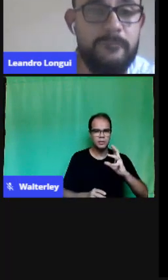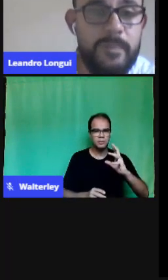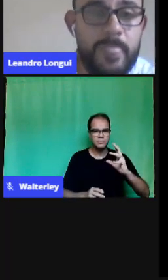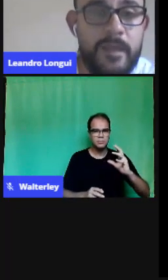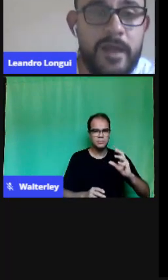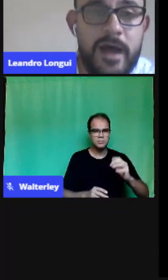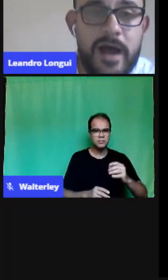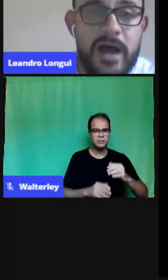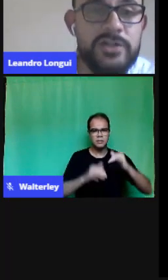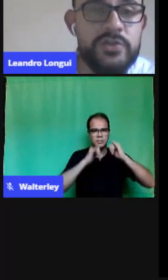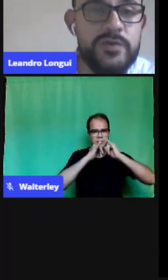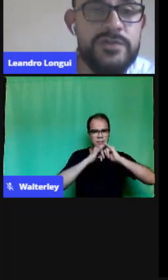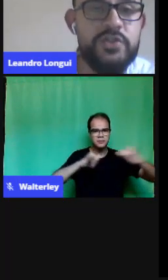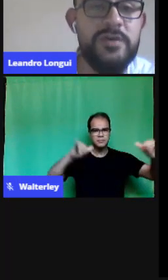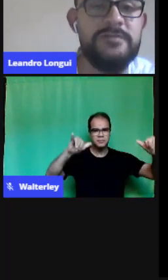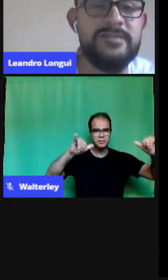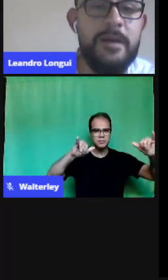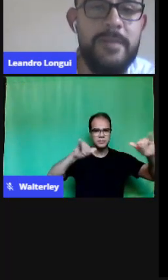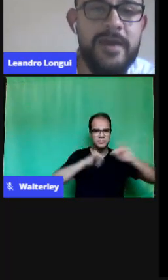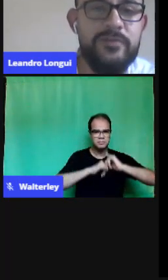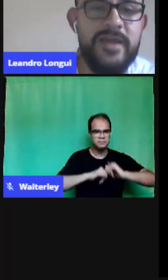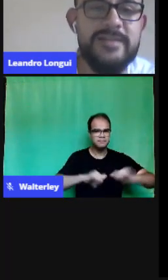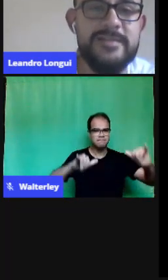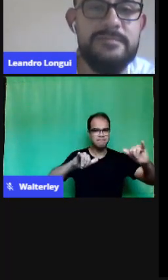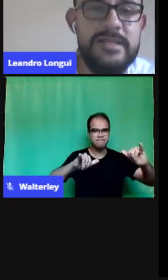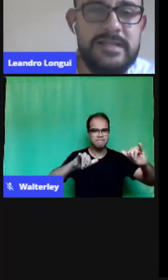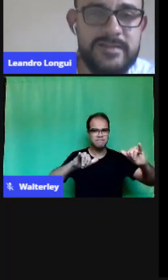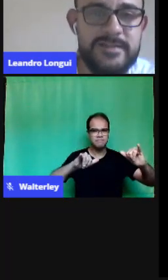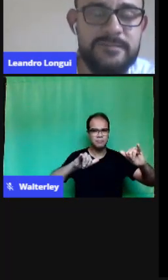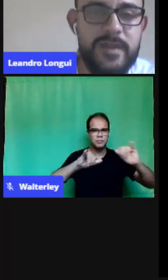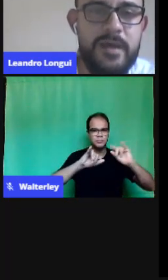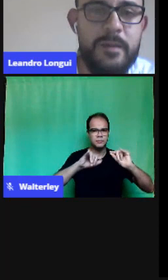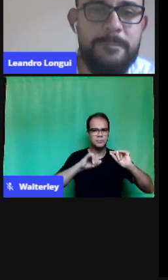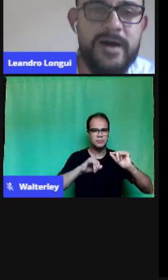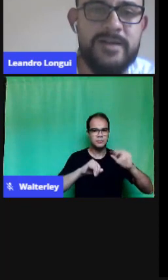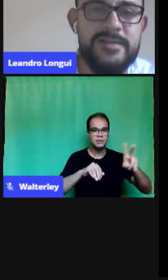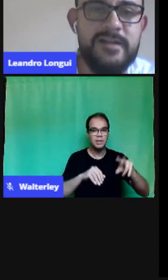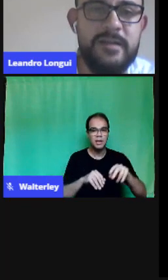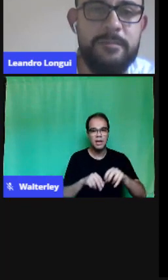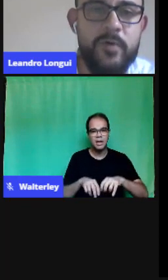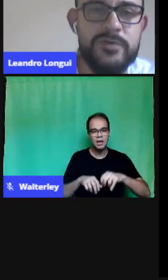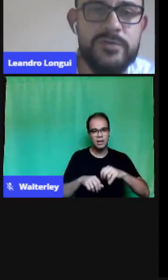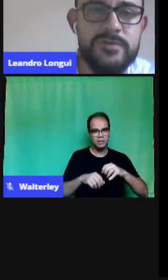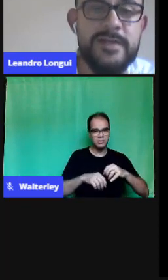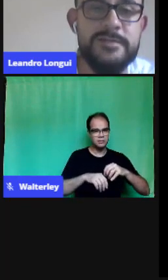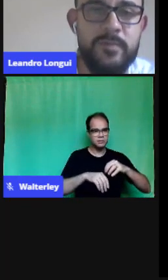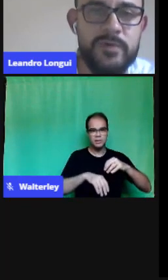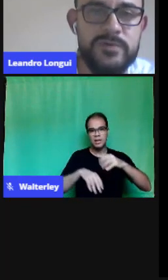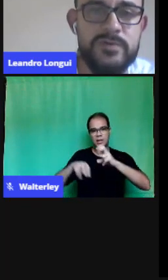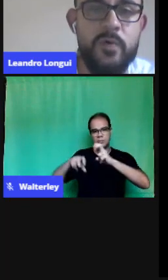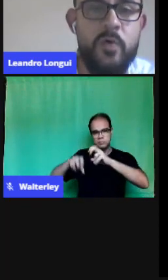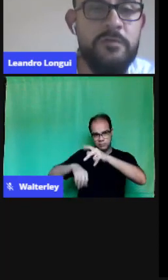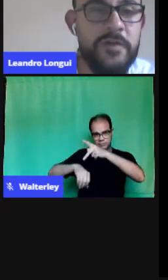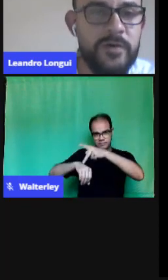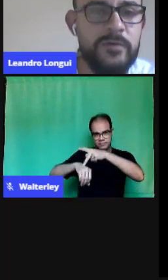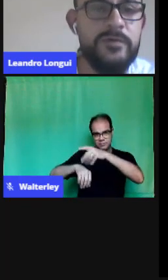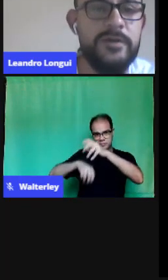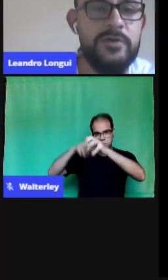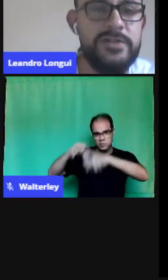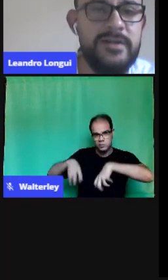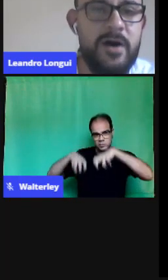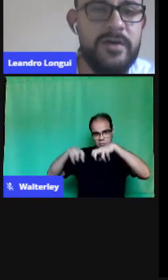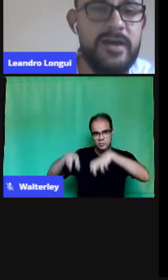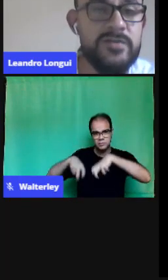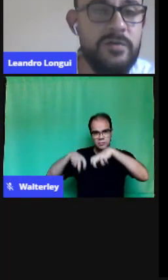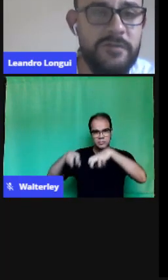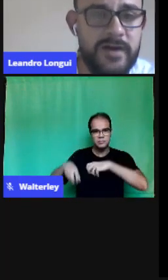eles ajuste de um levantamento nestas minas, para serem despostos o governo